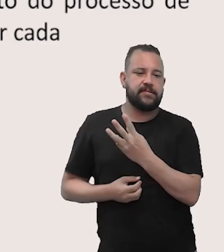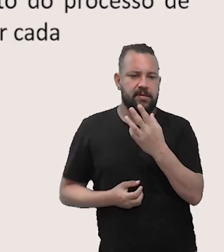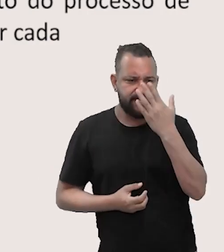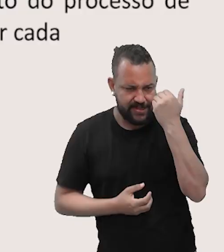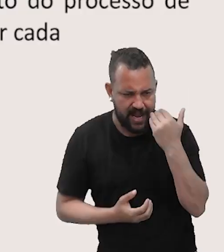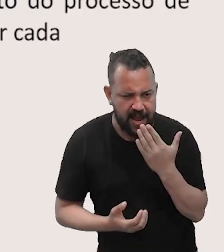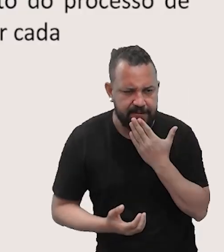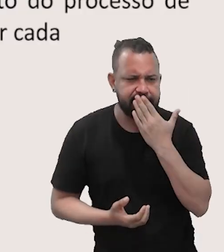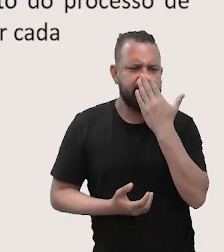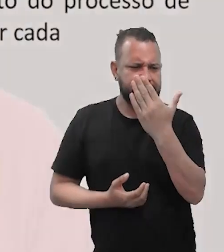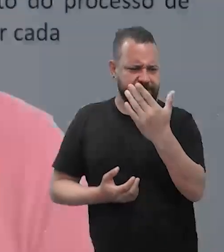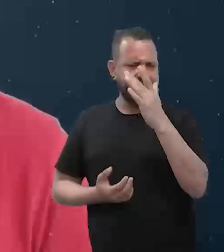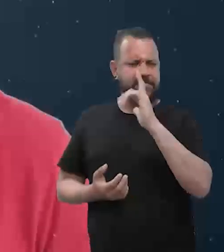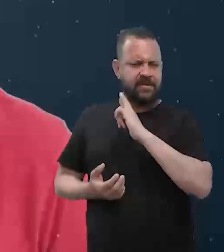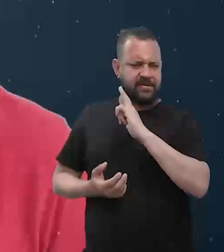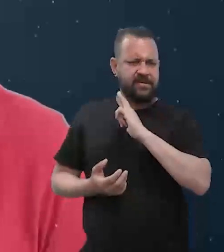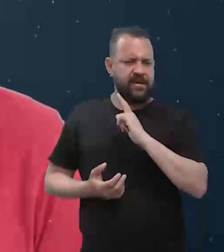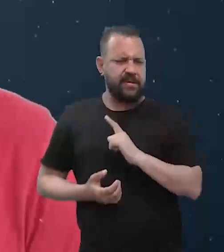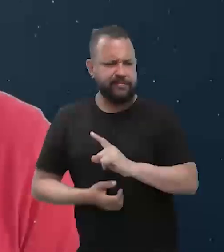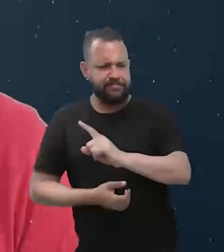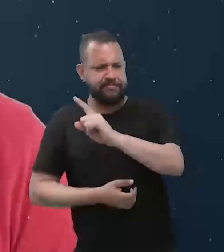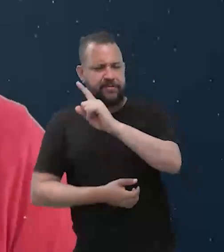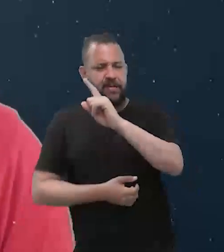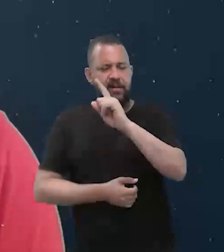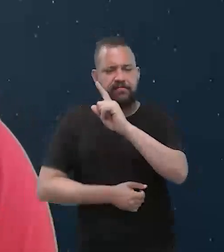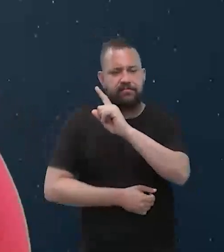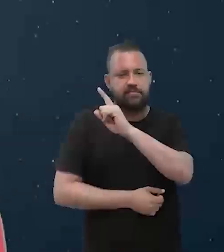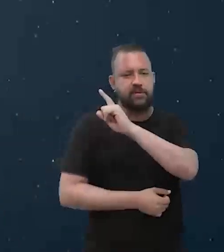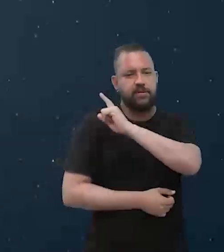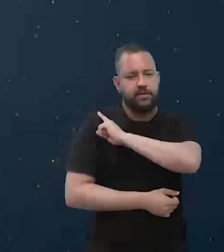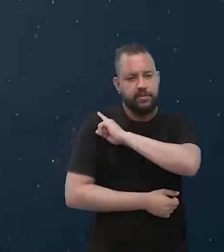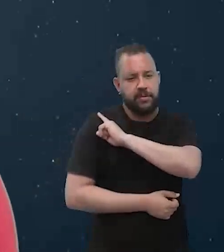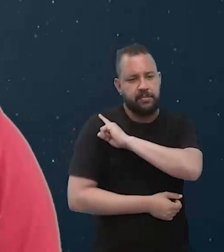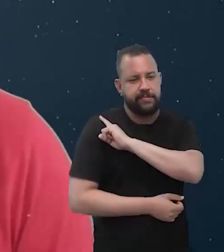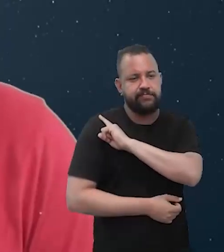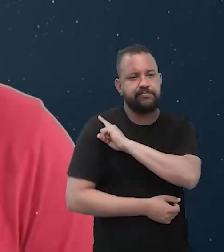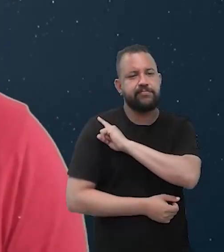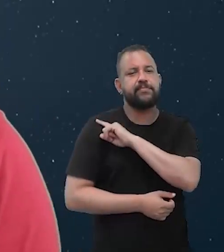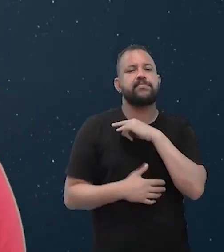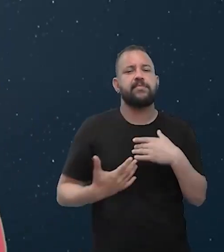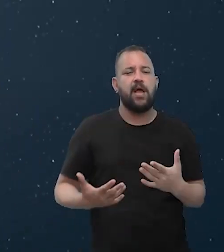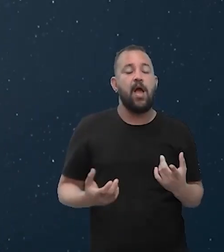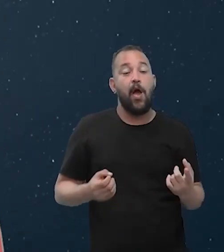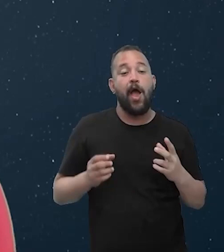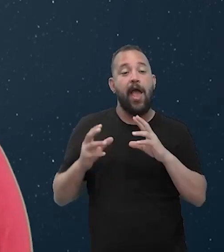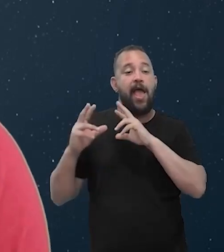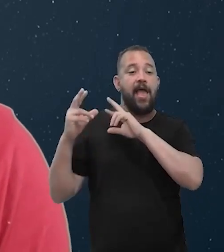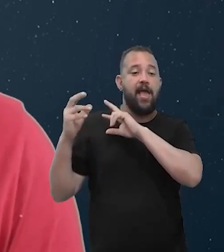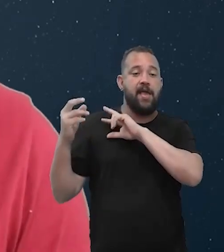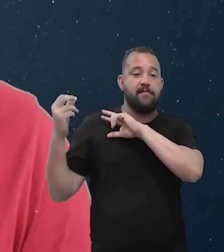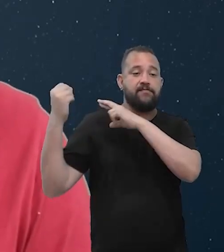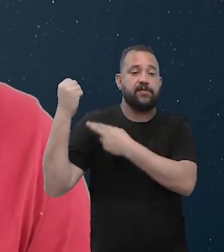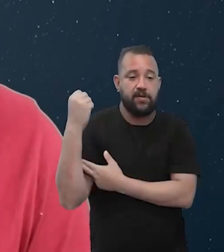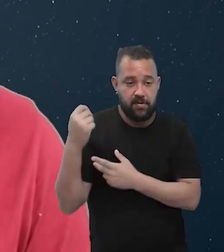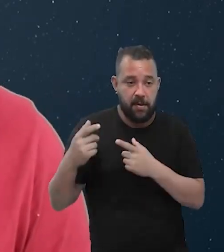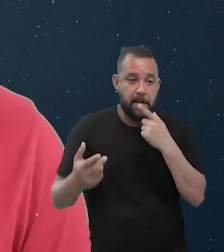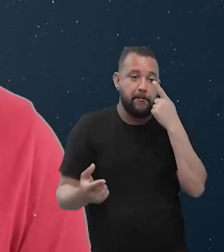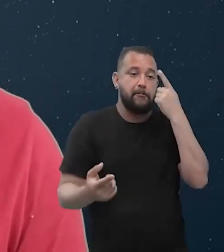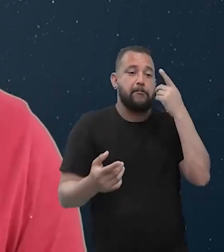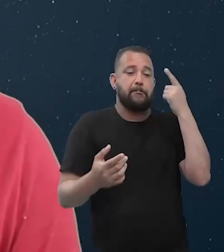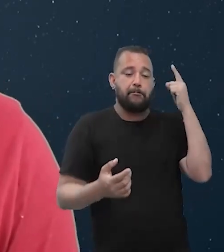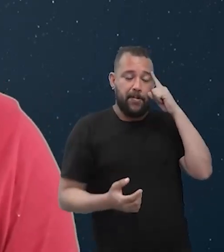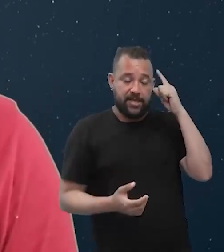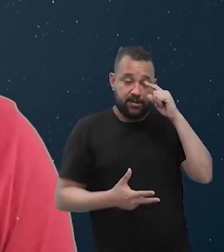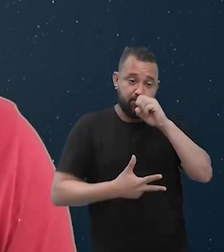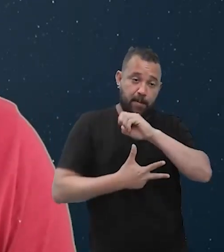esse tema desde a primeira série do ensino médio. Pois é, e aqui a gente faz essa revisão pensando no Exame